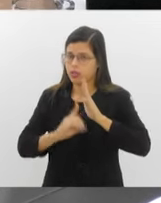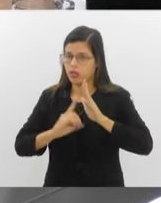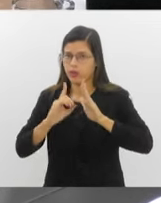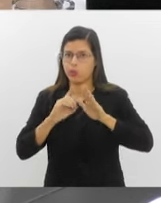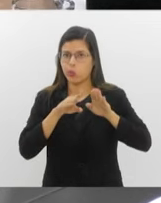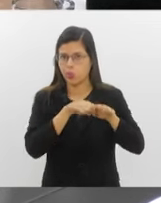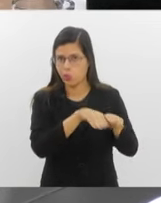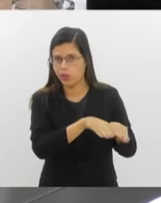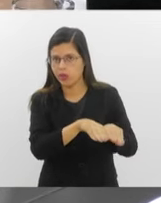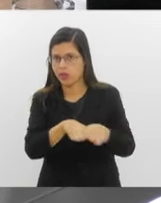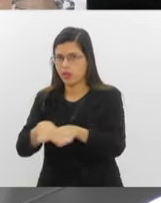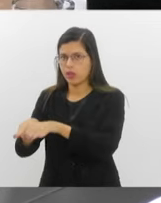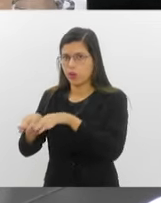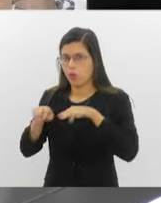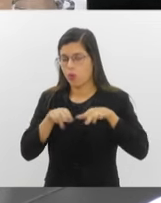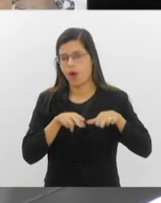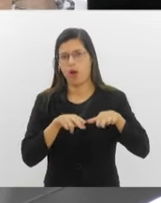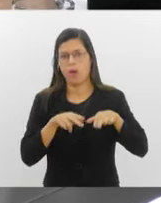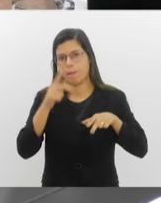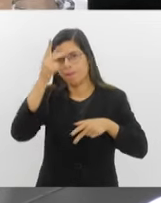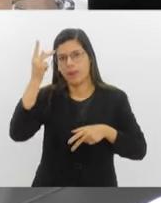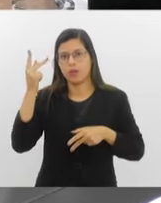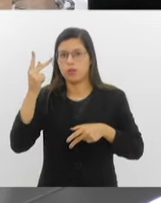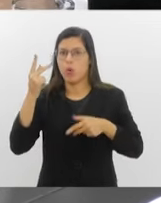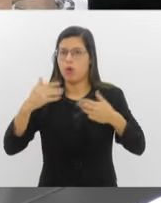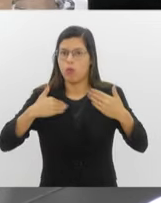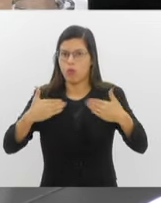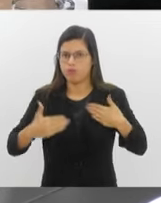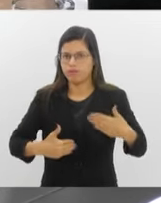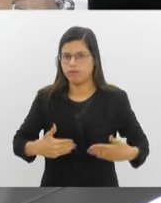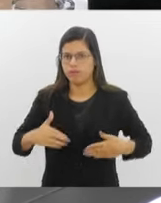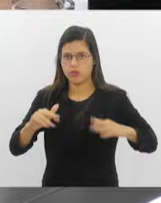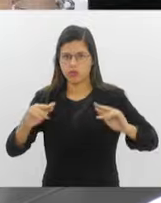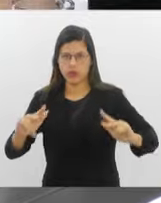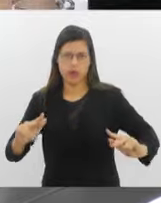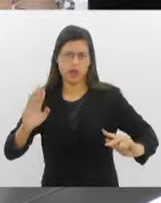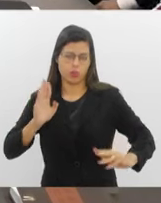pessoas desiguais fisicamente na força. Foi só nesse sentido.